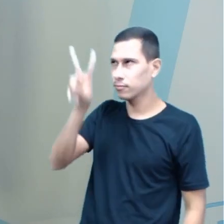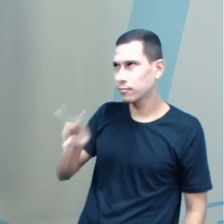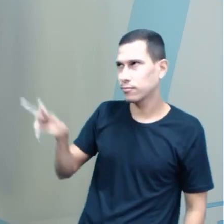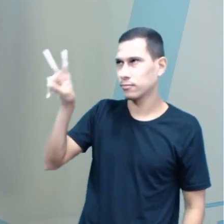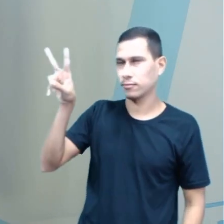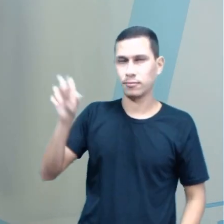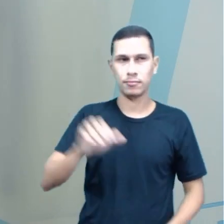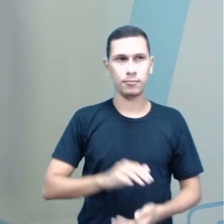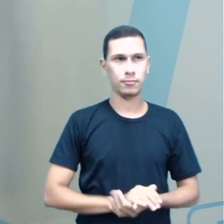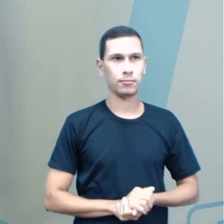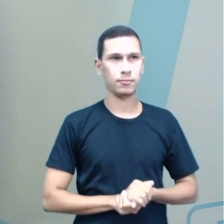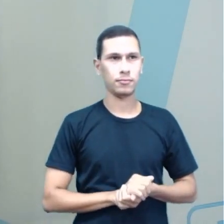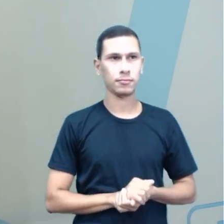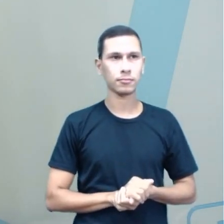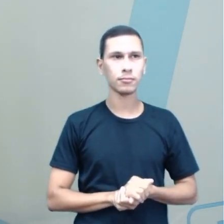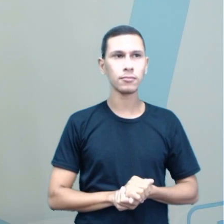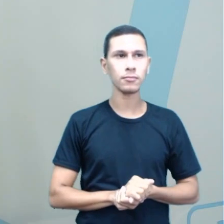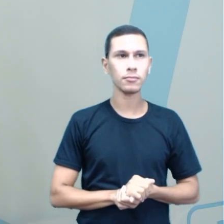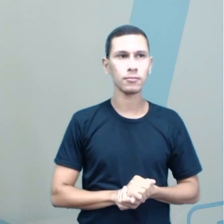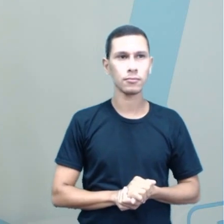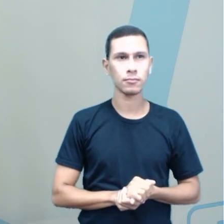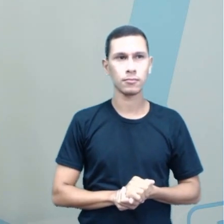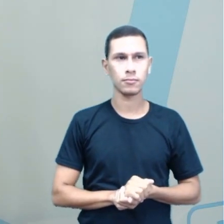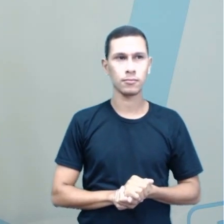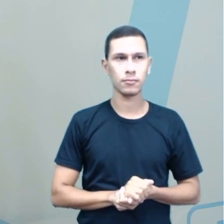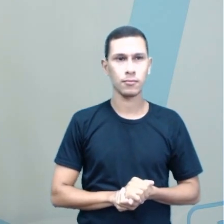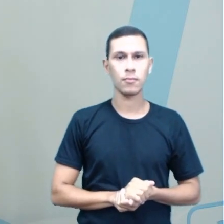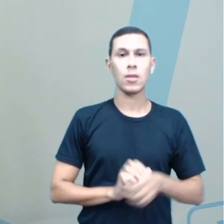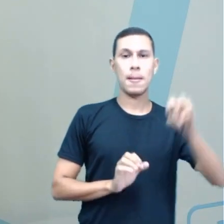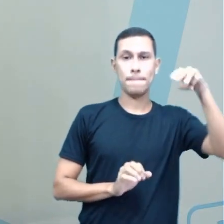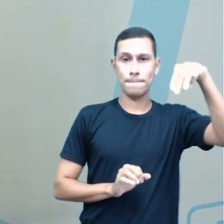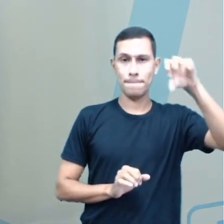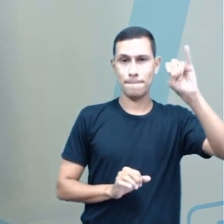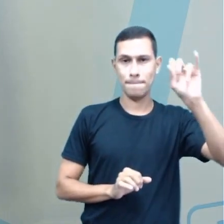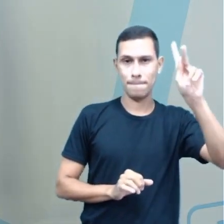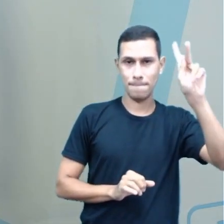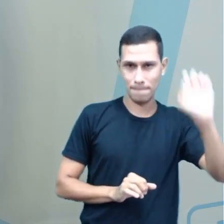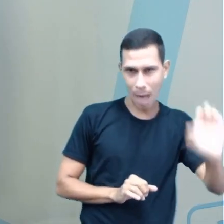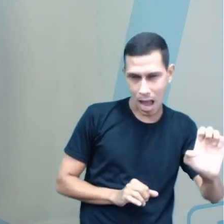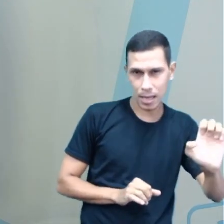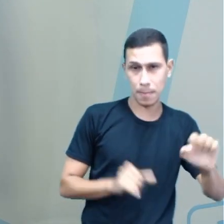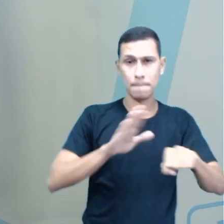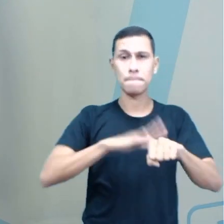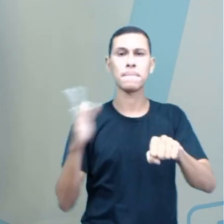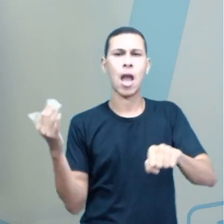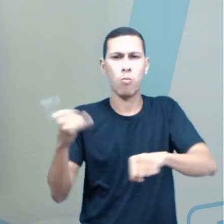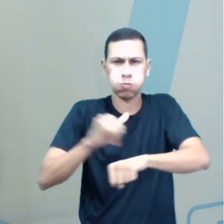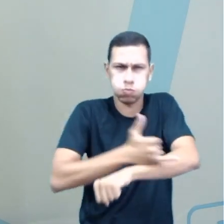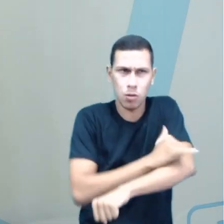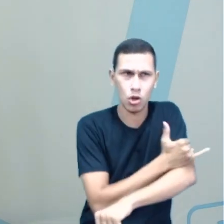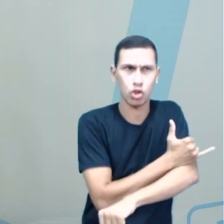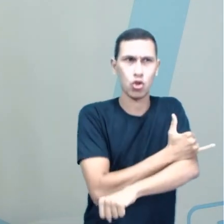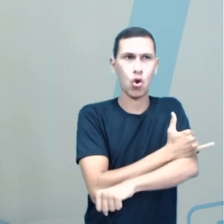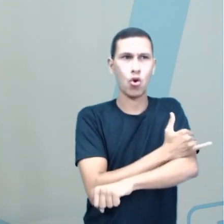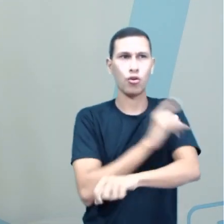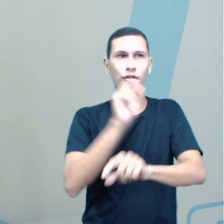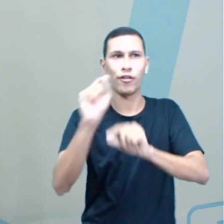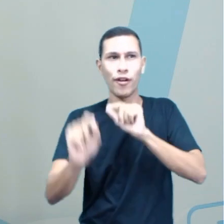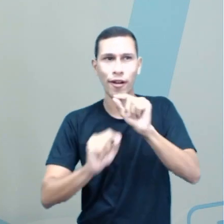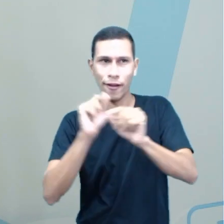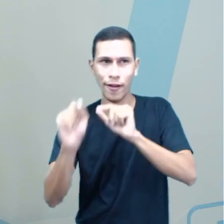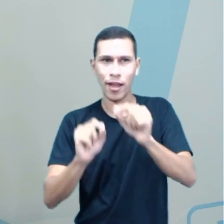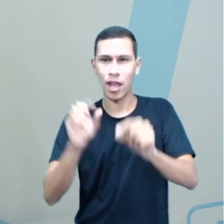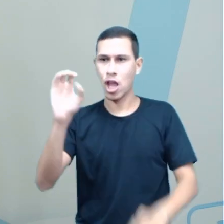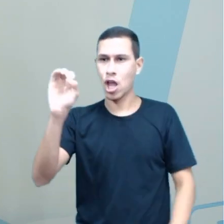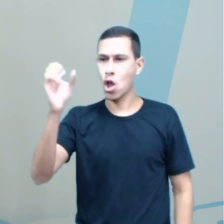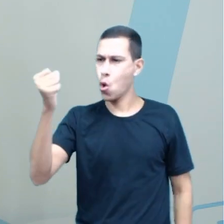than Oswald. Mike é mais gordo que Oswald. Temos aqui o fat, que é o